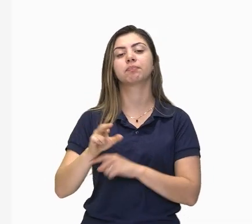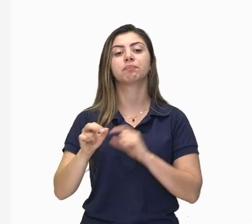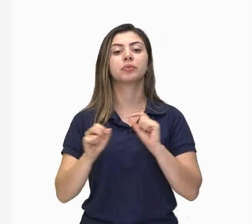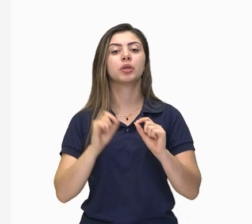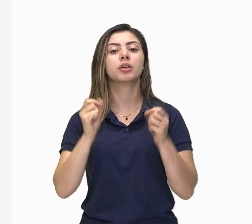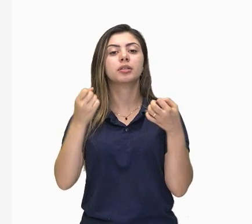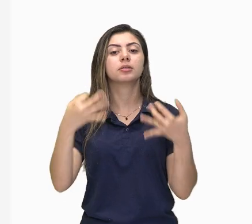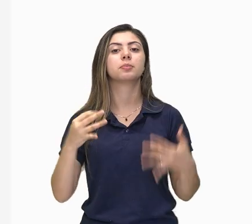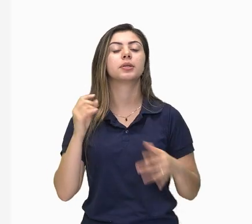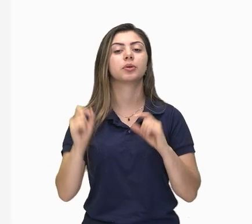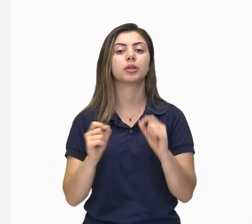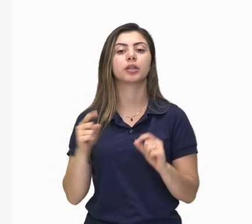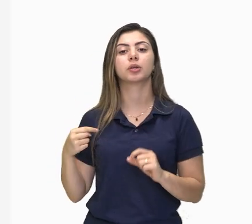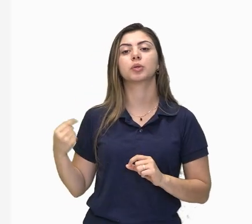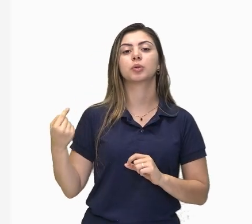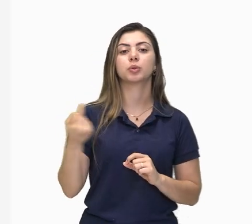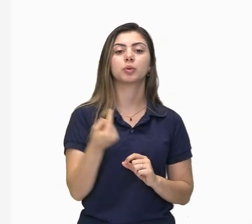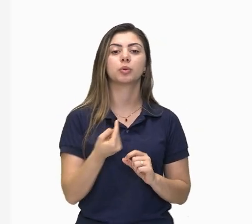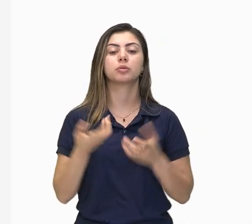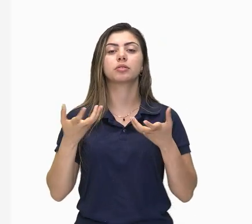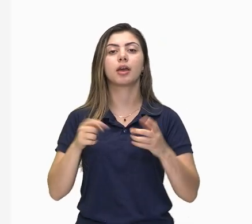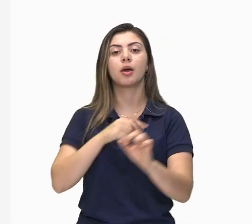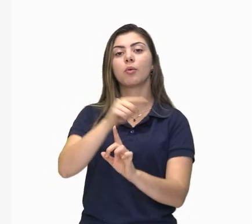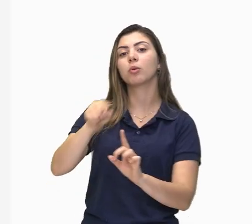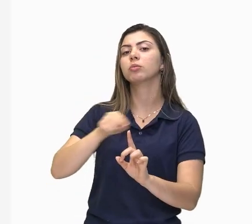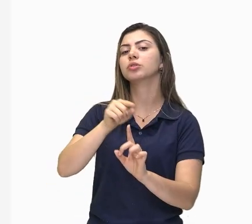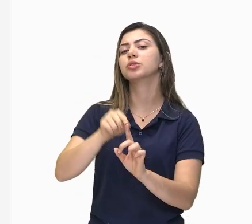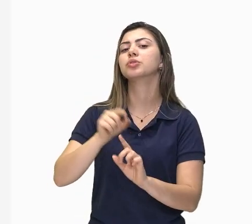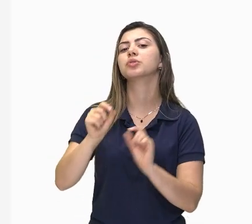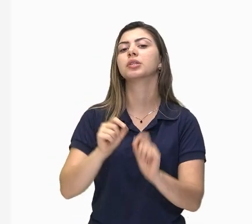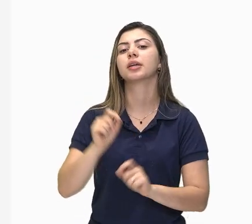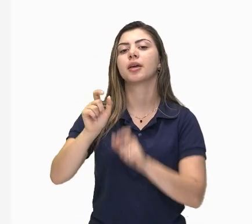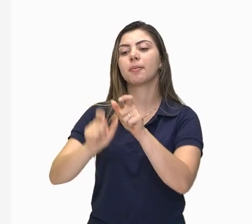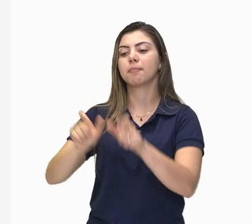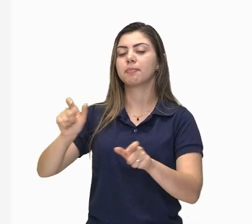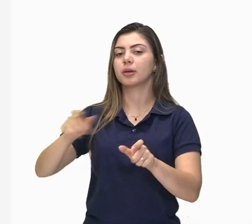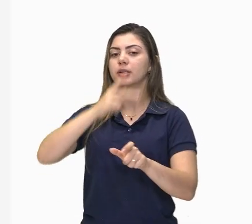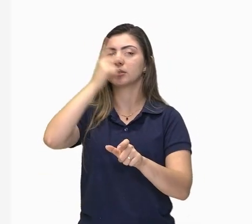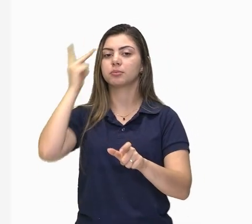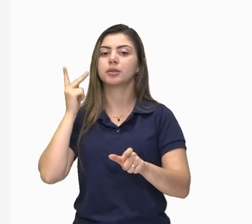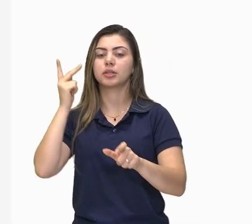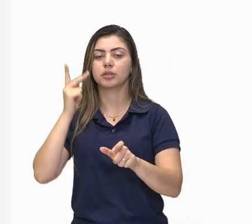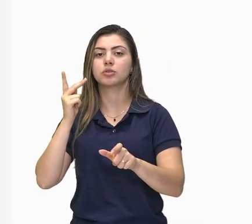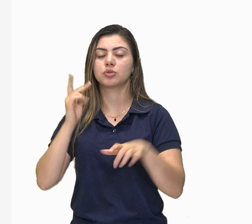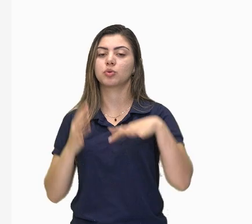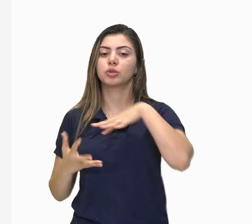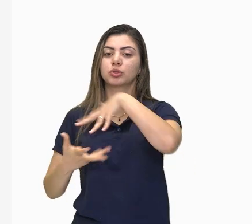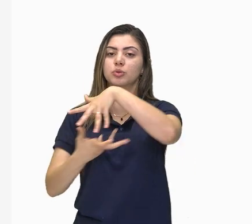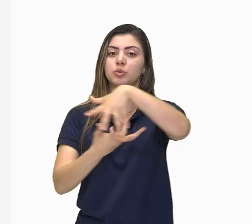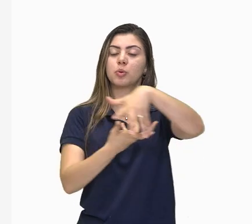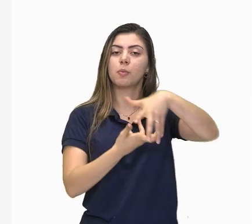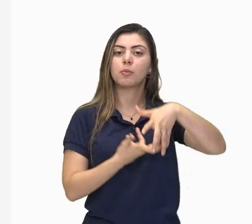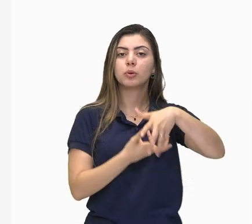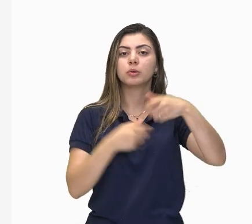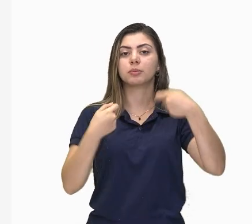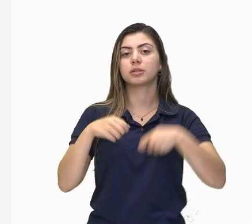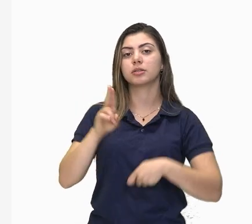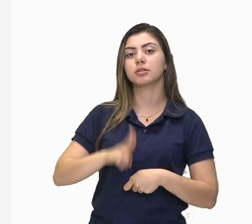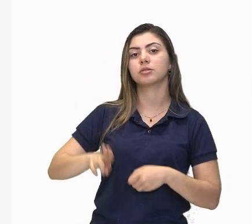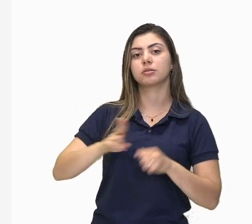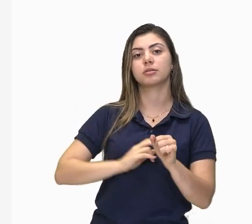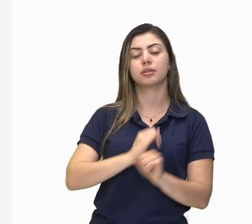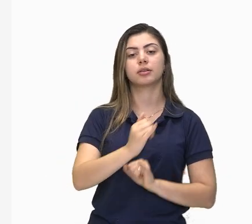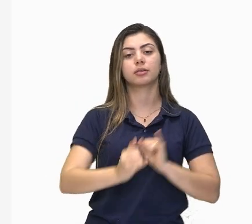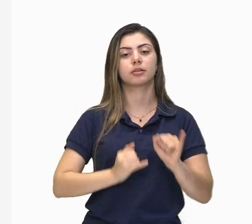Garbini afirma que um objetivo a ser alcançado é o acesso cada vez maior de pessoas ao mundo digital. Foi o que eu falei